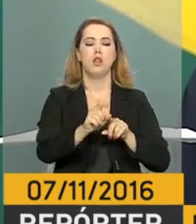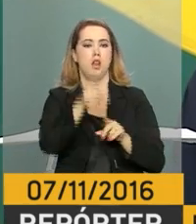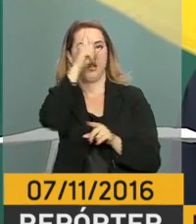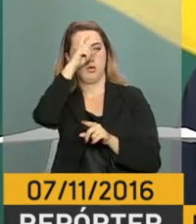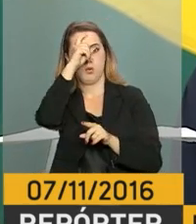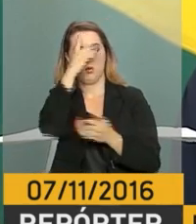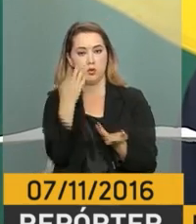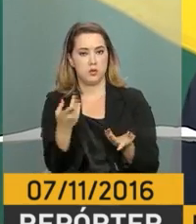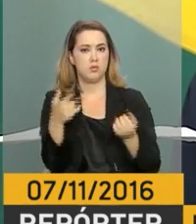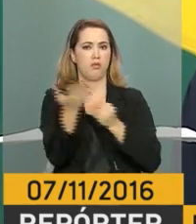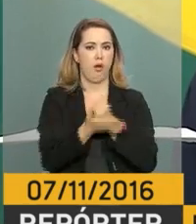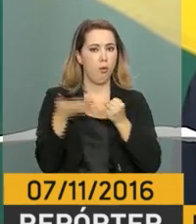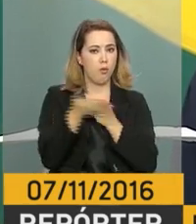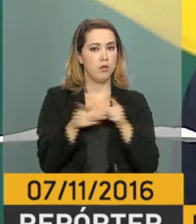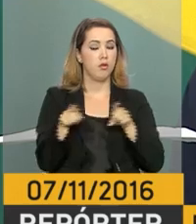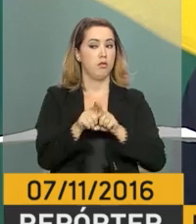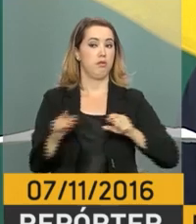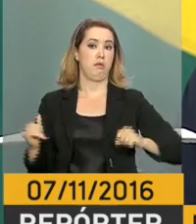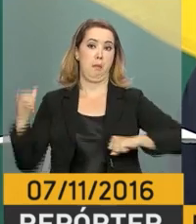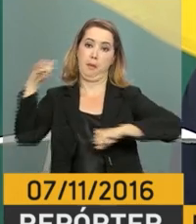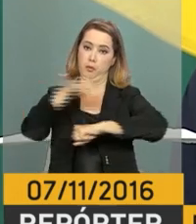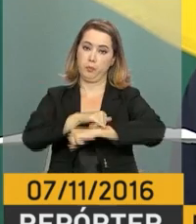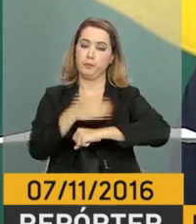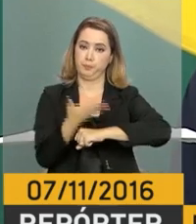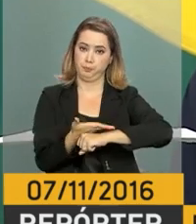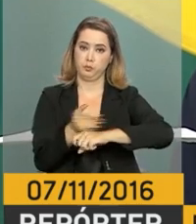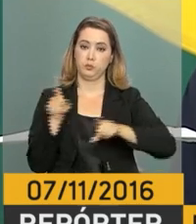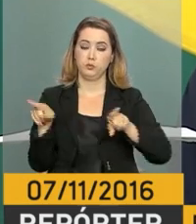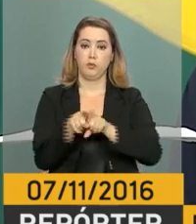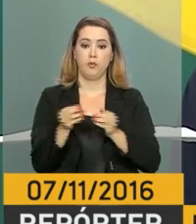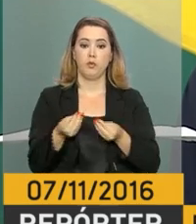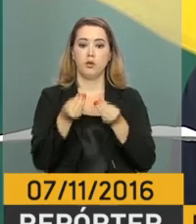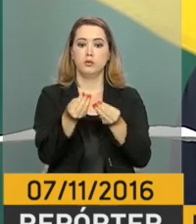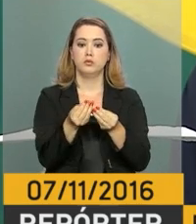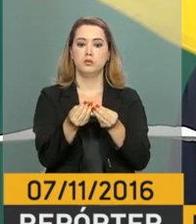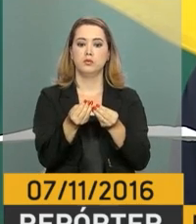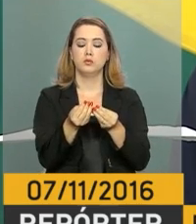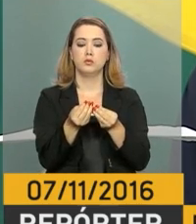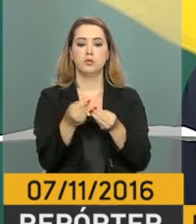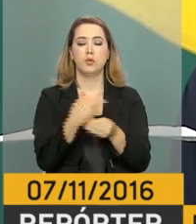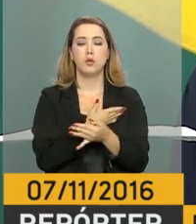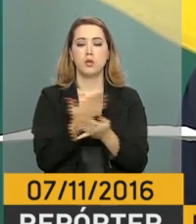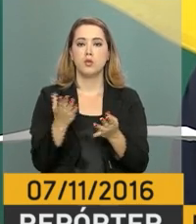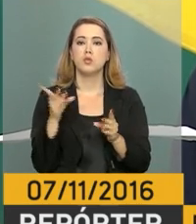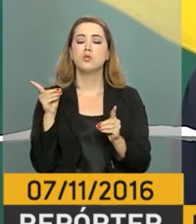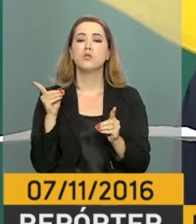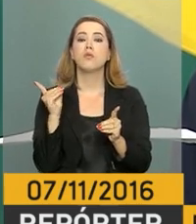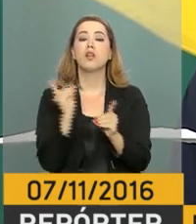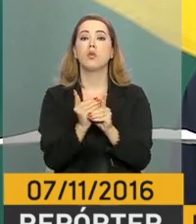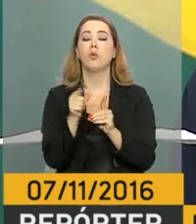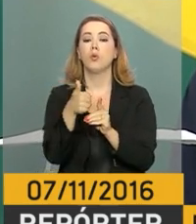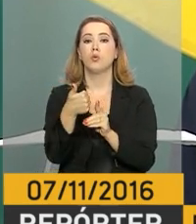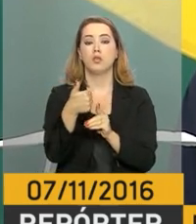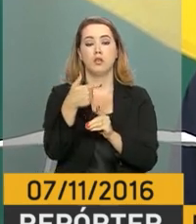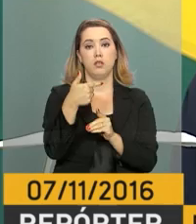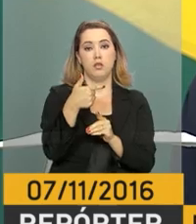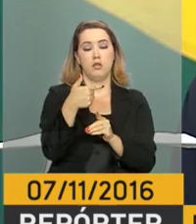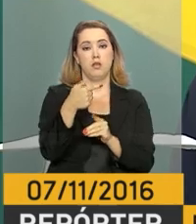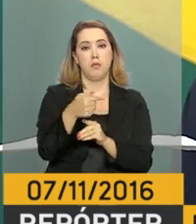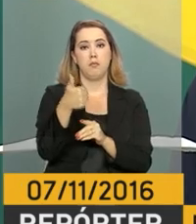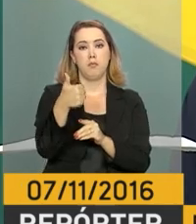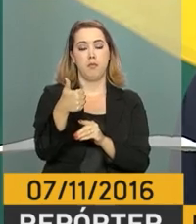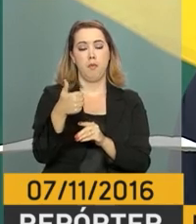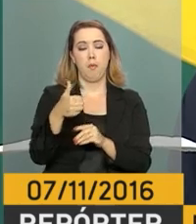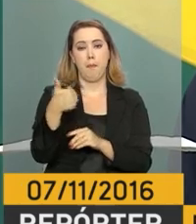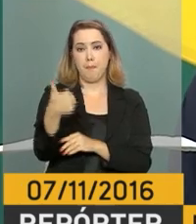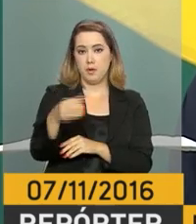de saúde e até aeroportos. E isto vai alcançar, meus amigos, 1.071